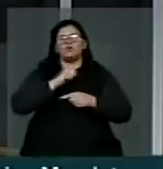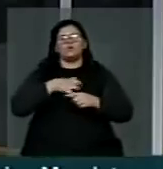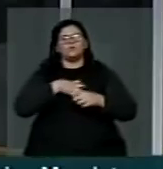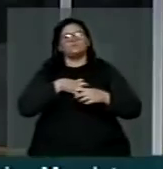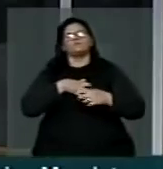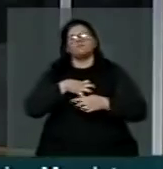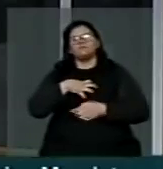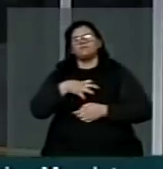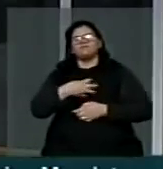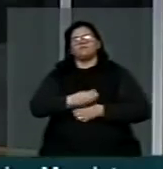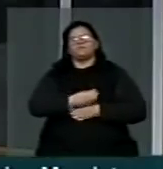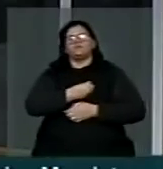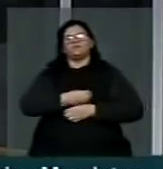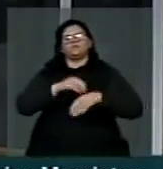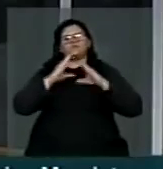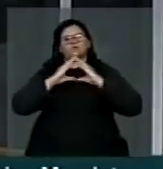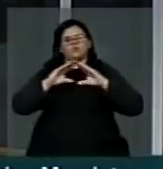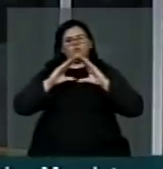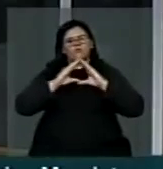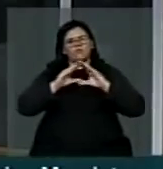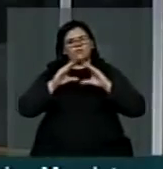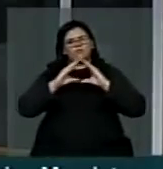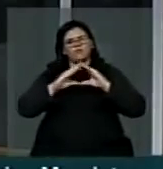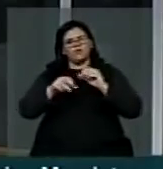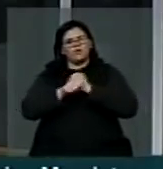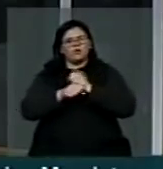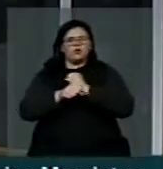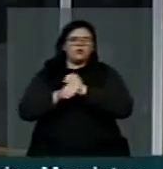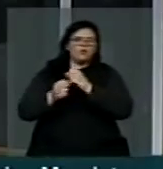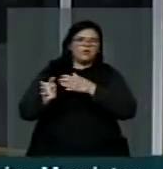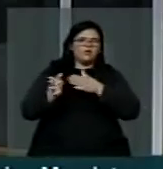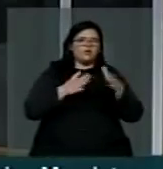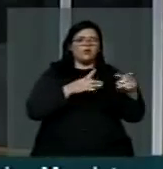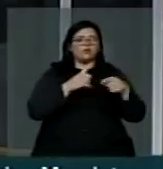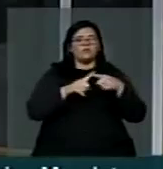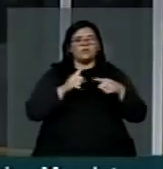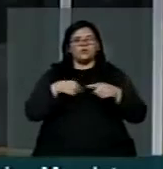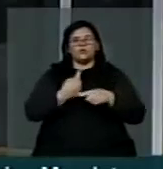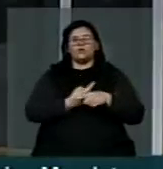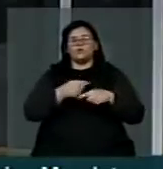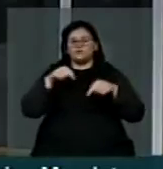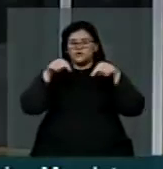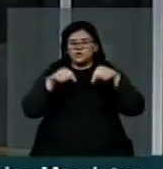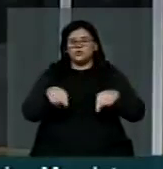e conviveram e perpetuaram, porque nós estamos aqui também graças